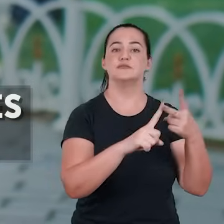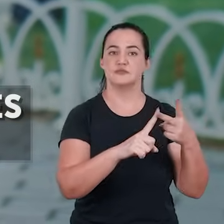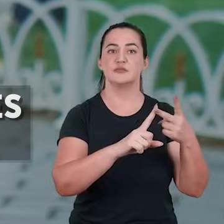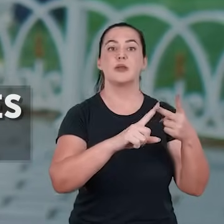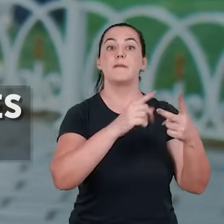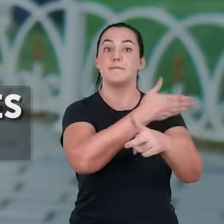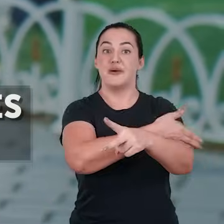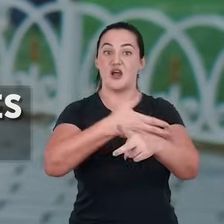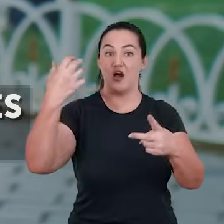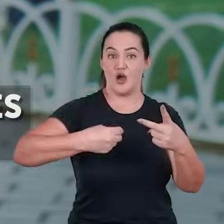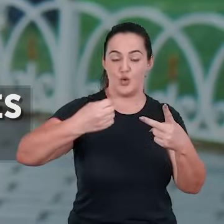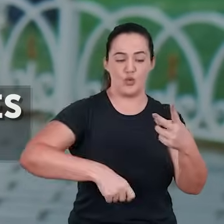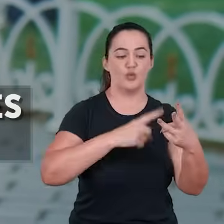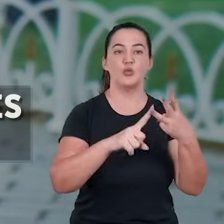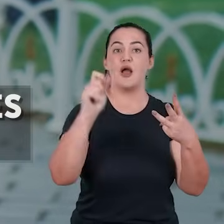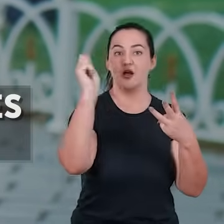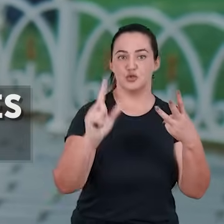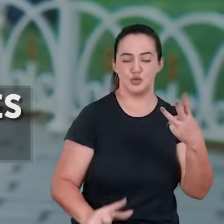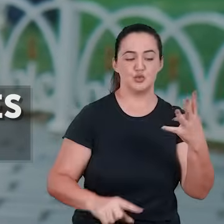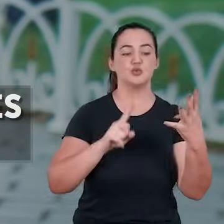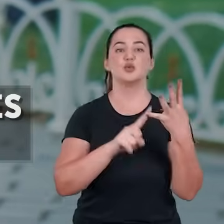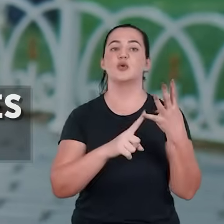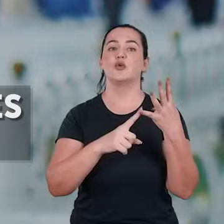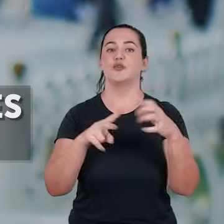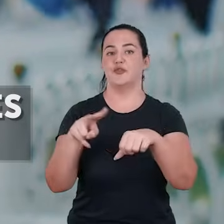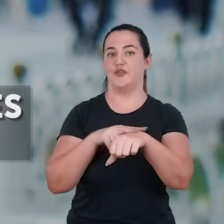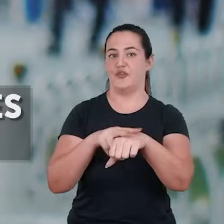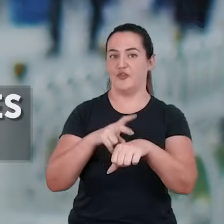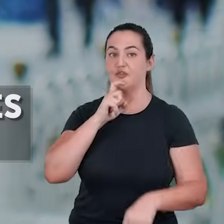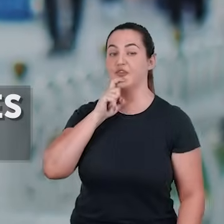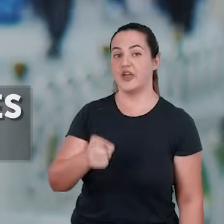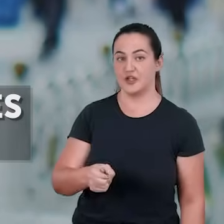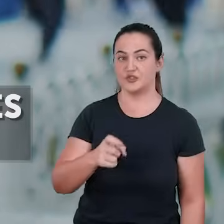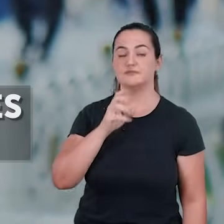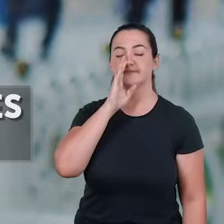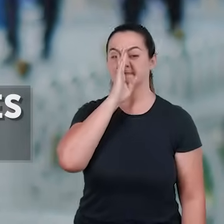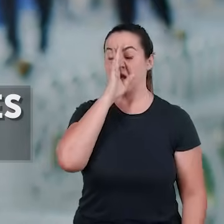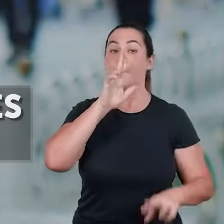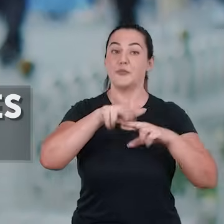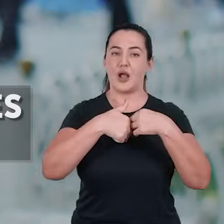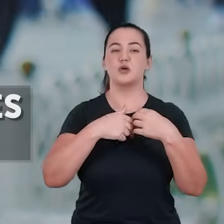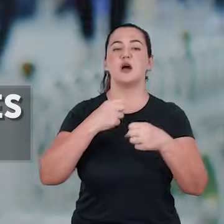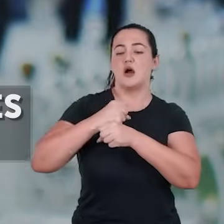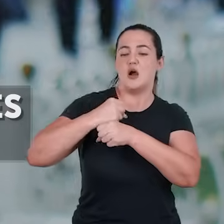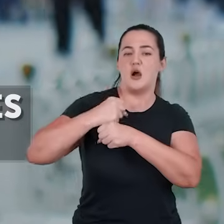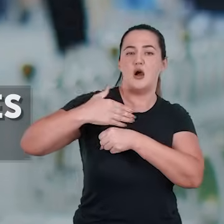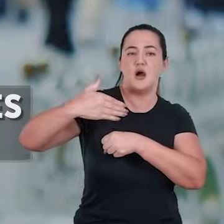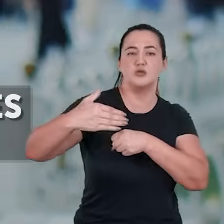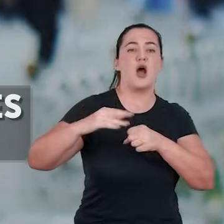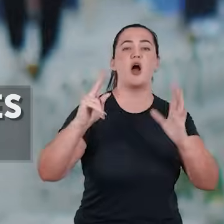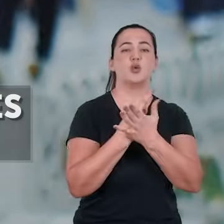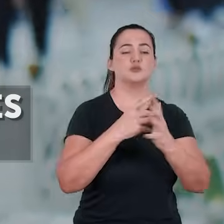dos brancos, dos azuis e dos verdes. Com o passar dos anos, a torcida dos vermelhos e